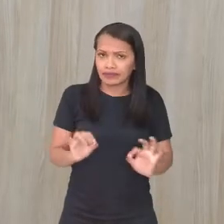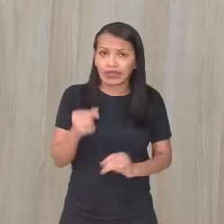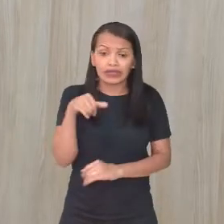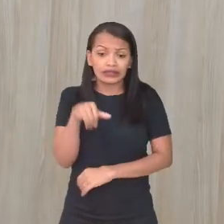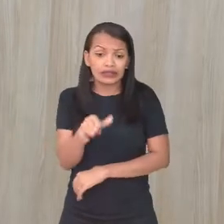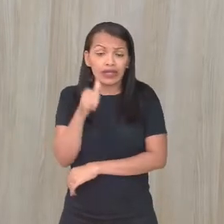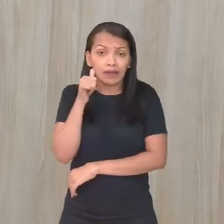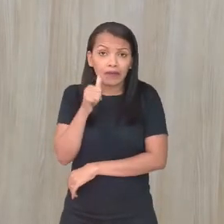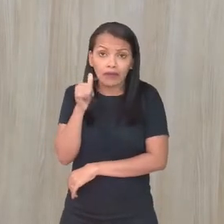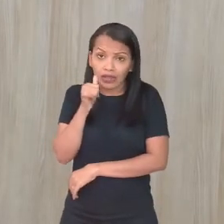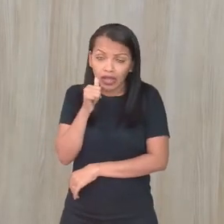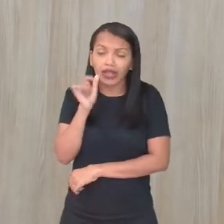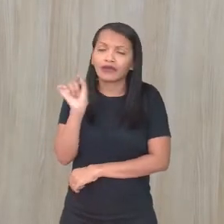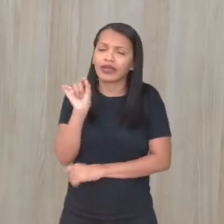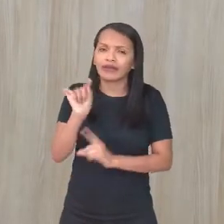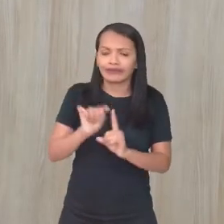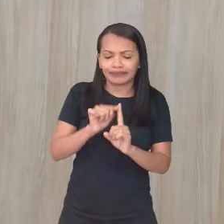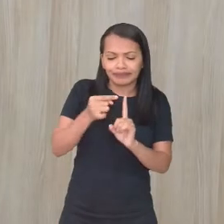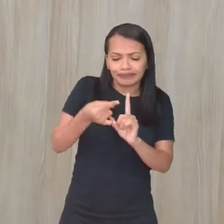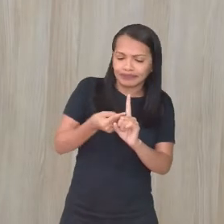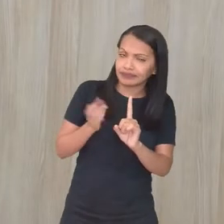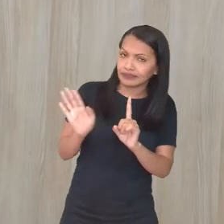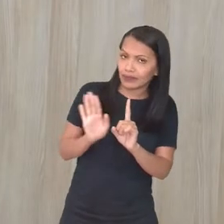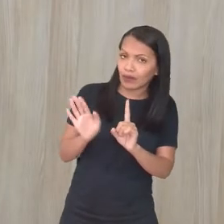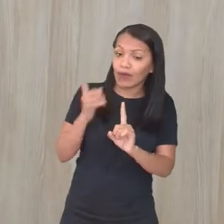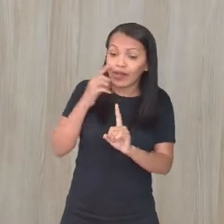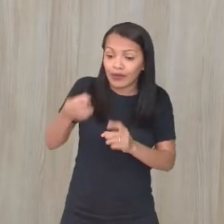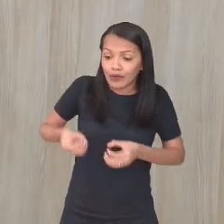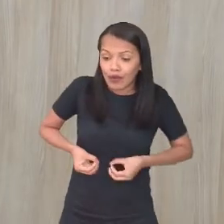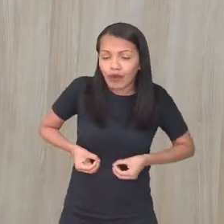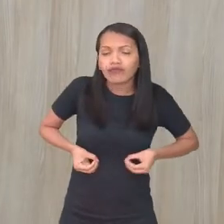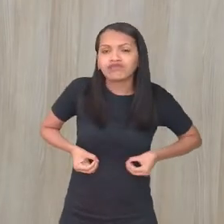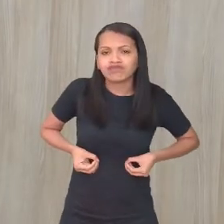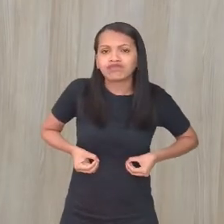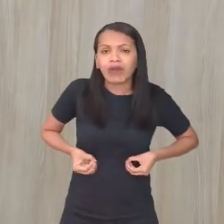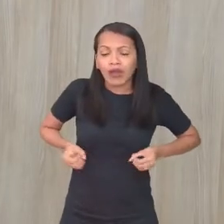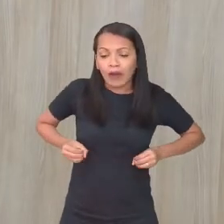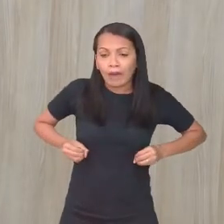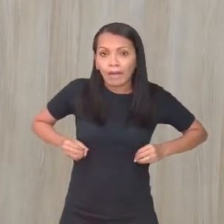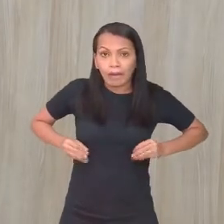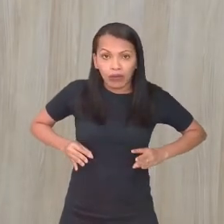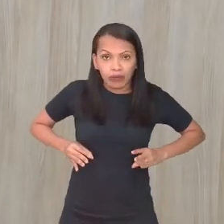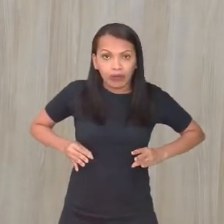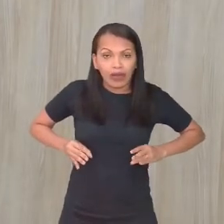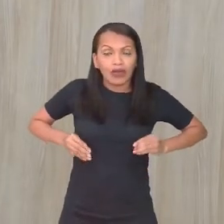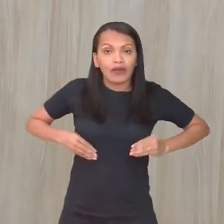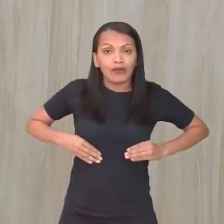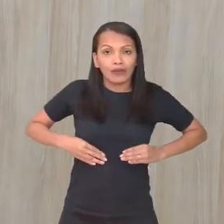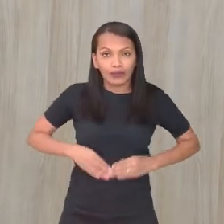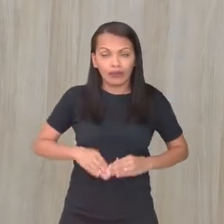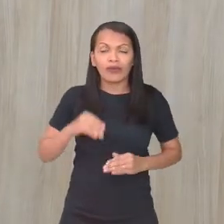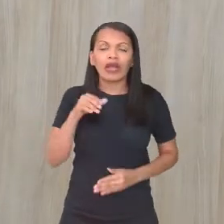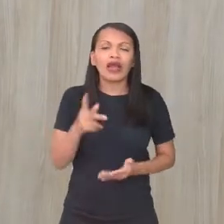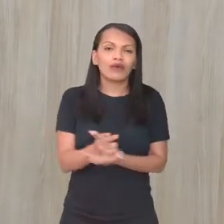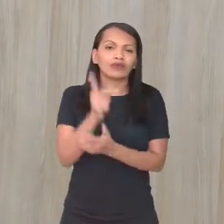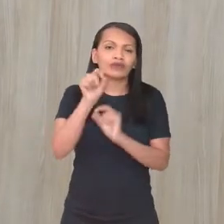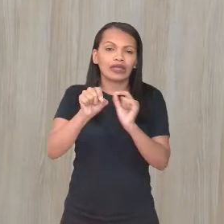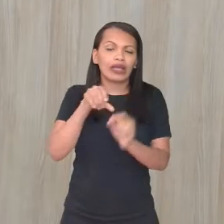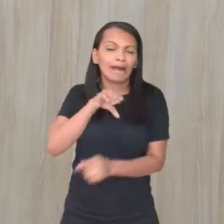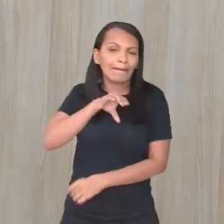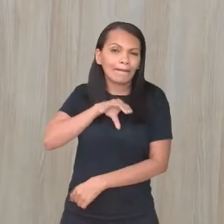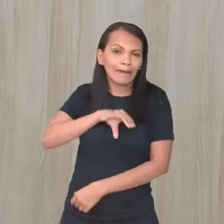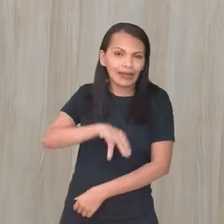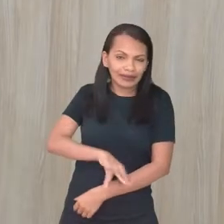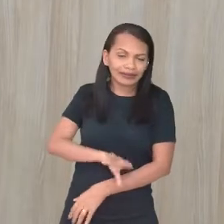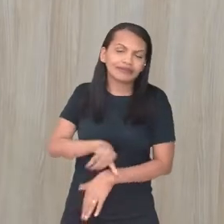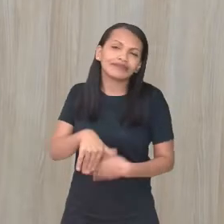mulher não engravidar, esse óvulo se desmancha e ele é mandado para fora do corpo através da menstruação, tá? Então,